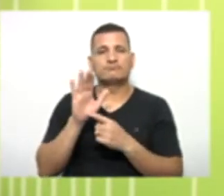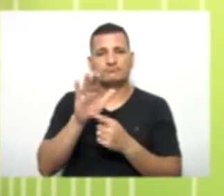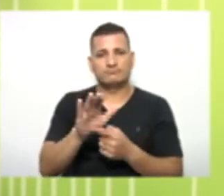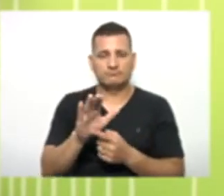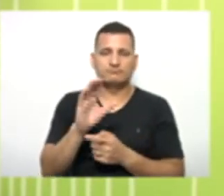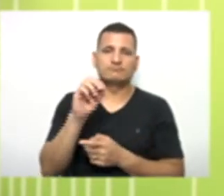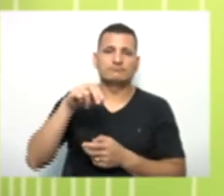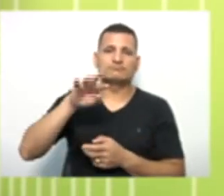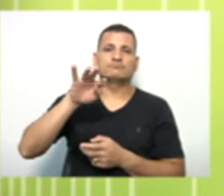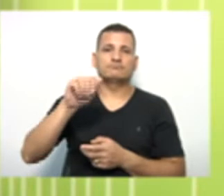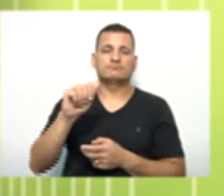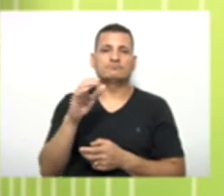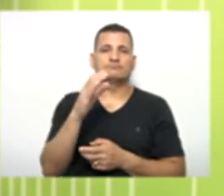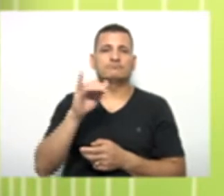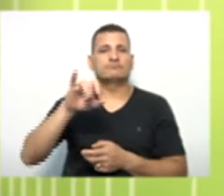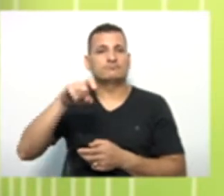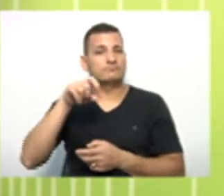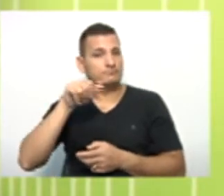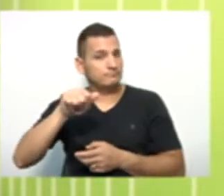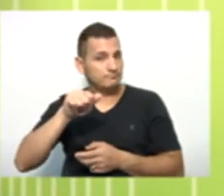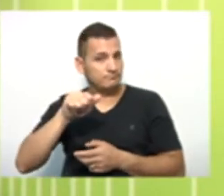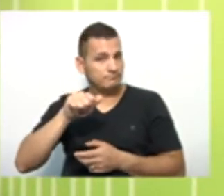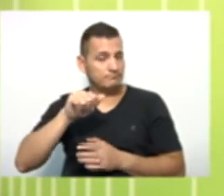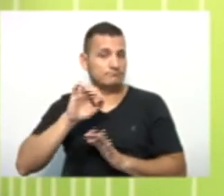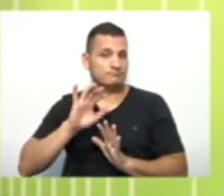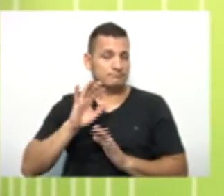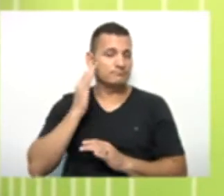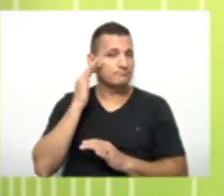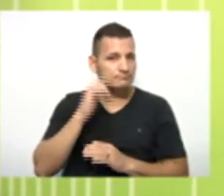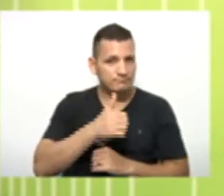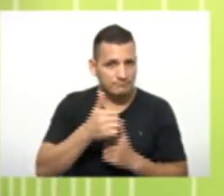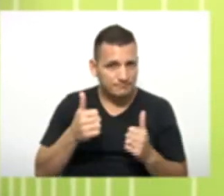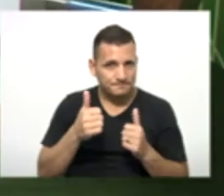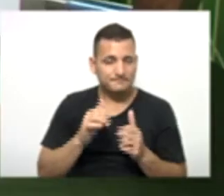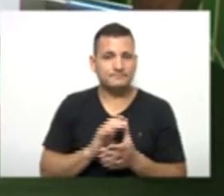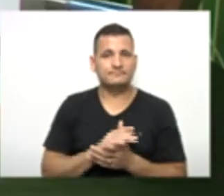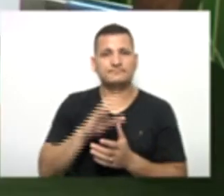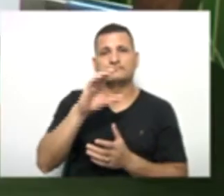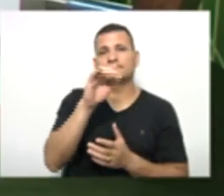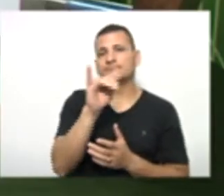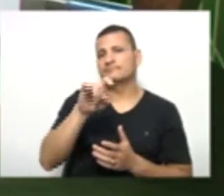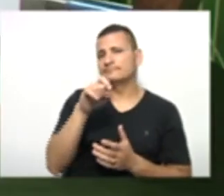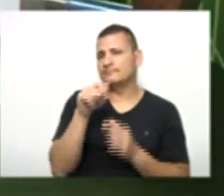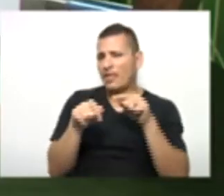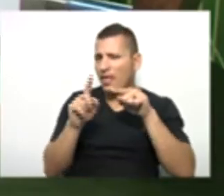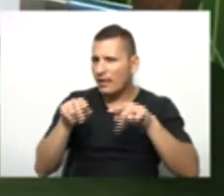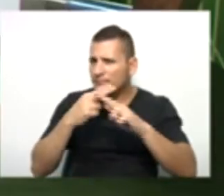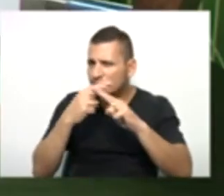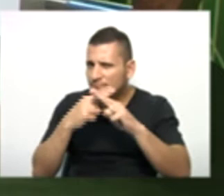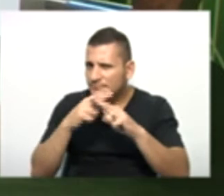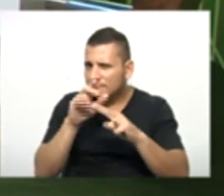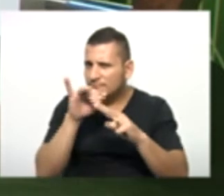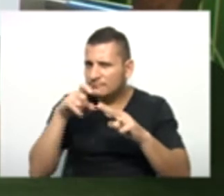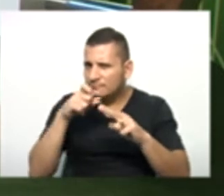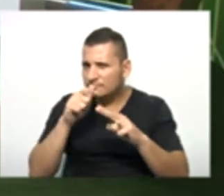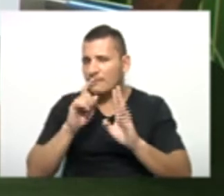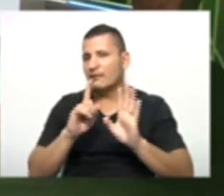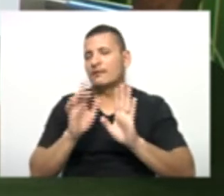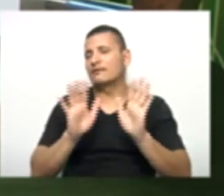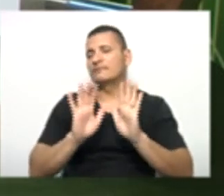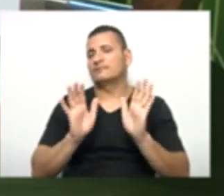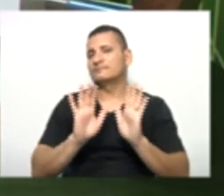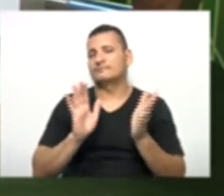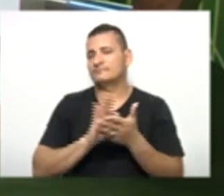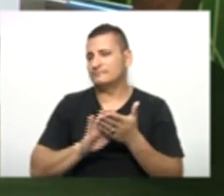conta caixa. Espero que todos tenham compreendido. Então a Caixa não é a Caixa Econômica Federal. Não, não é a Caixa Econômica Federal.